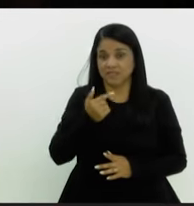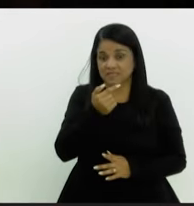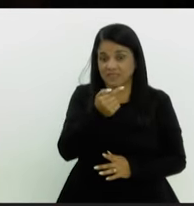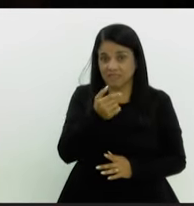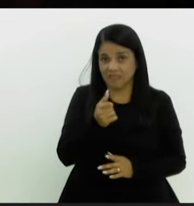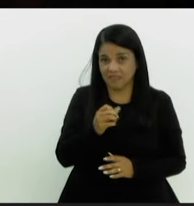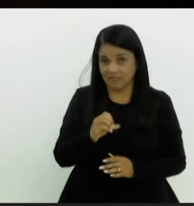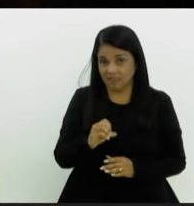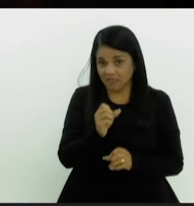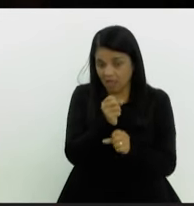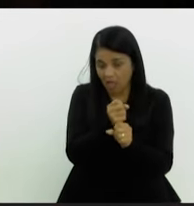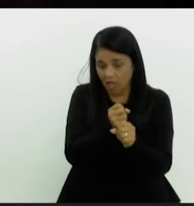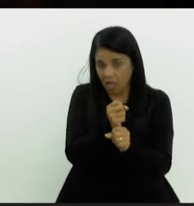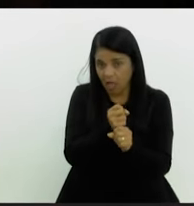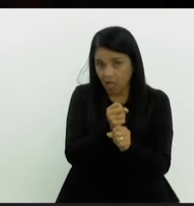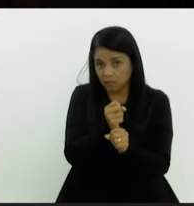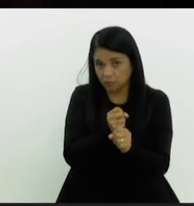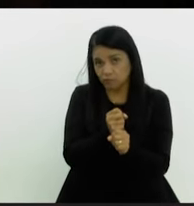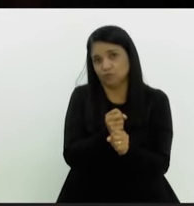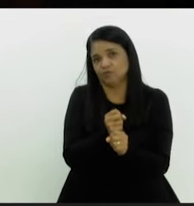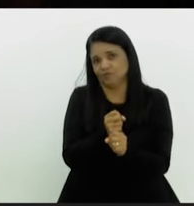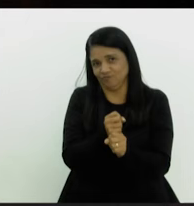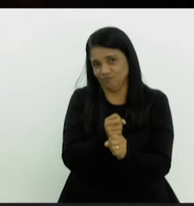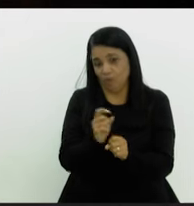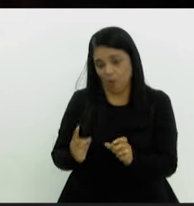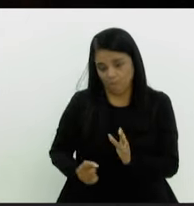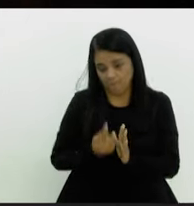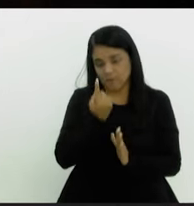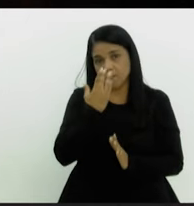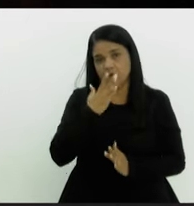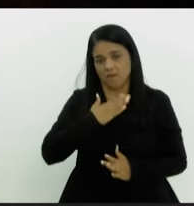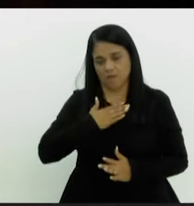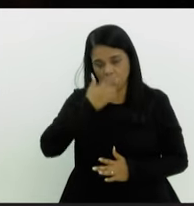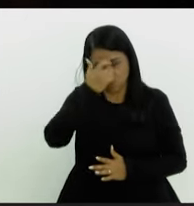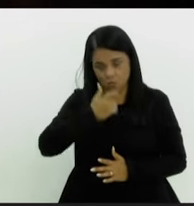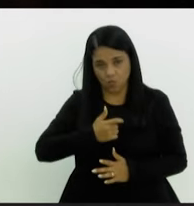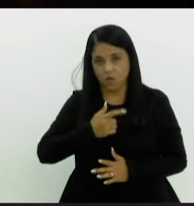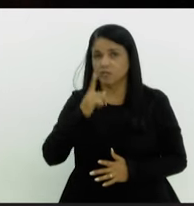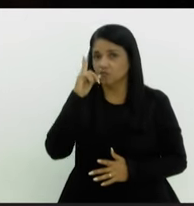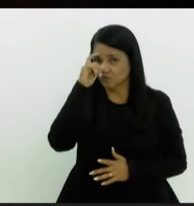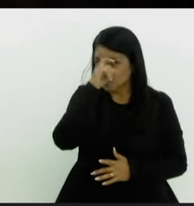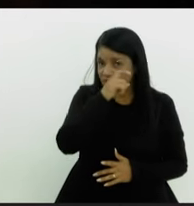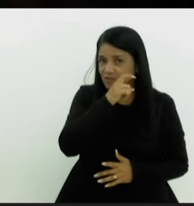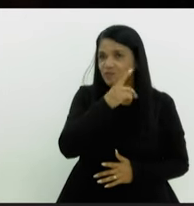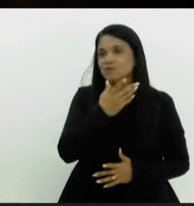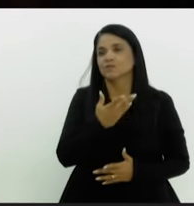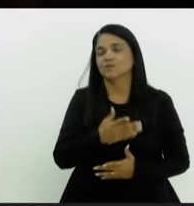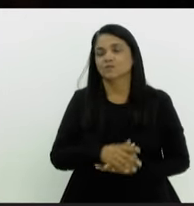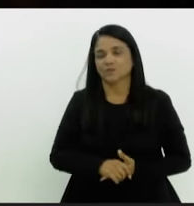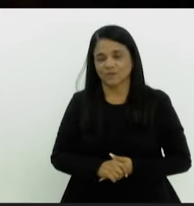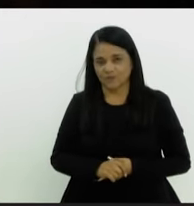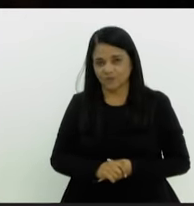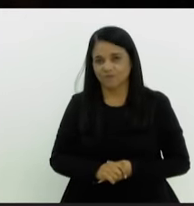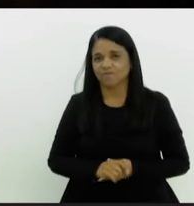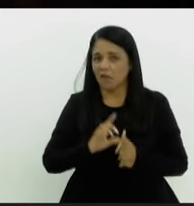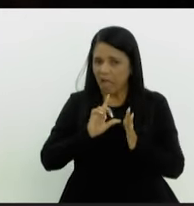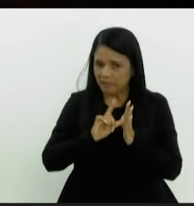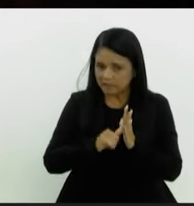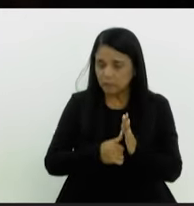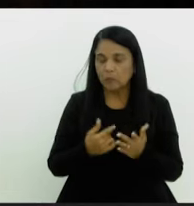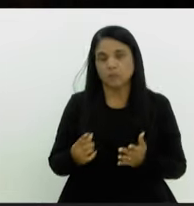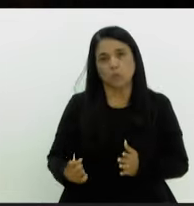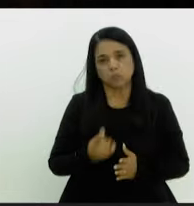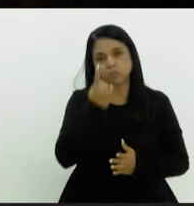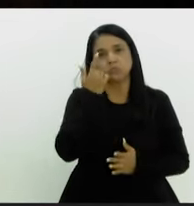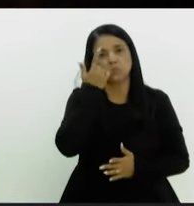tardou mas aconteceu né É difícil muito difícil em muitos ambientes